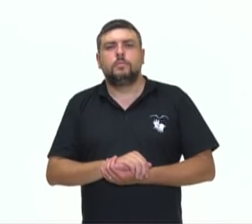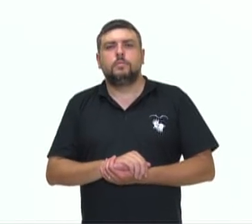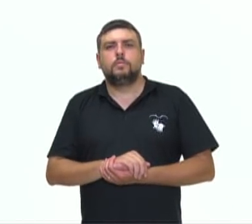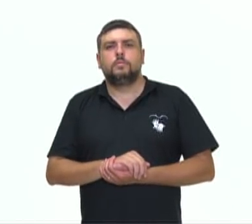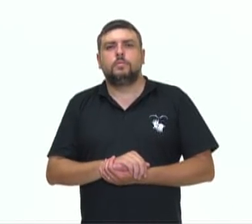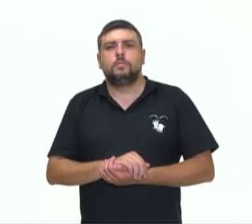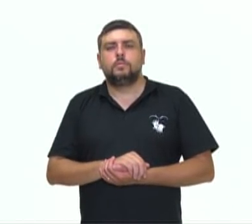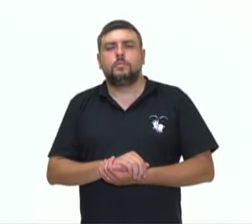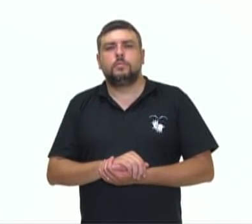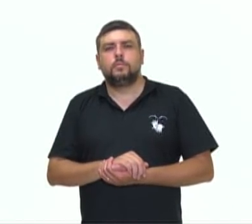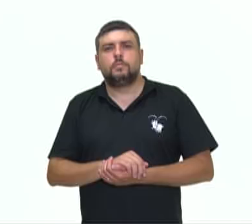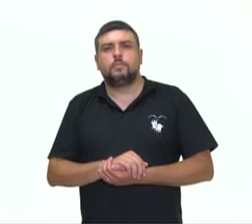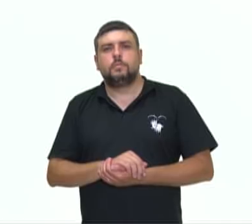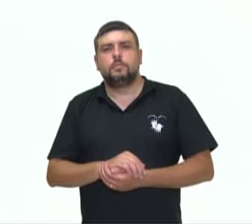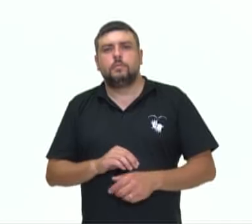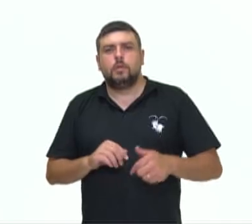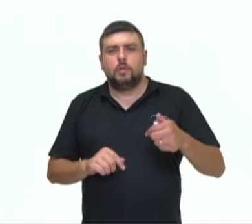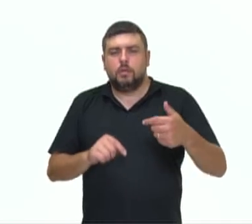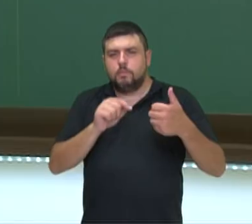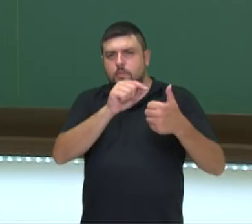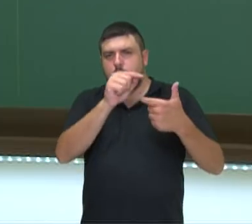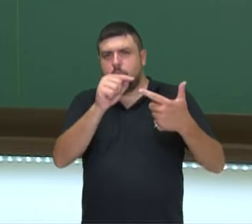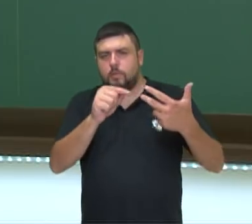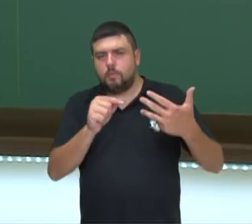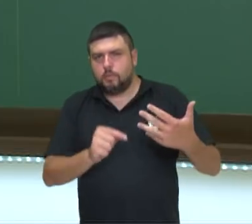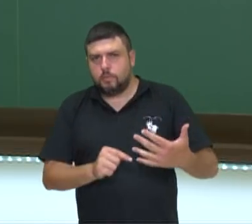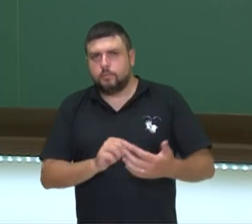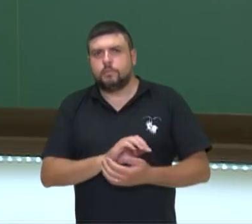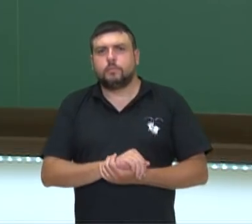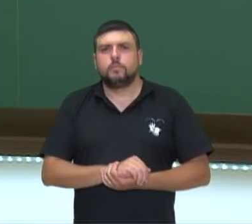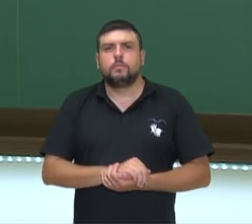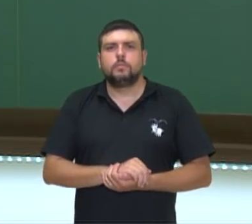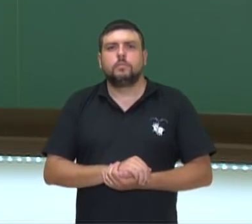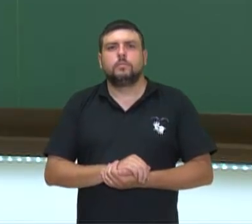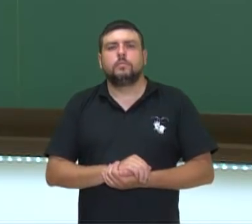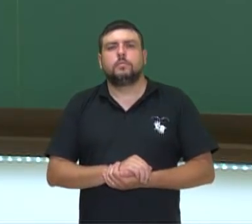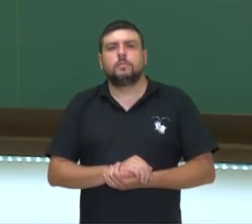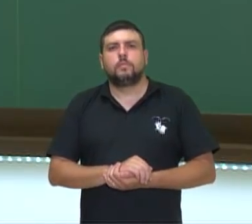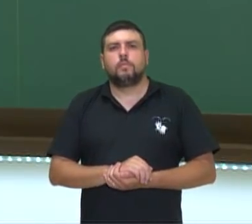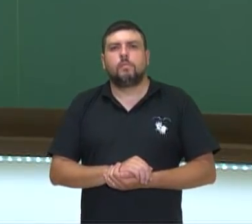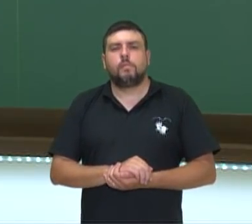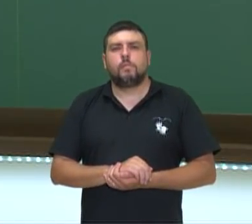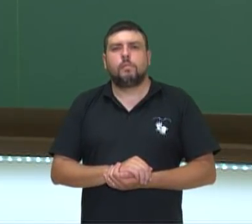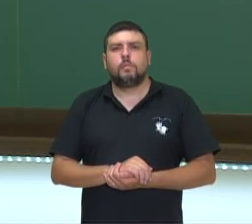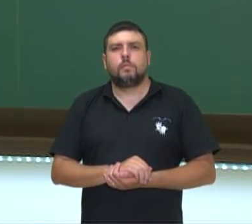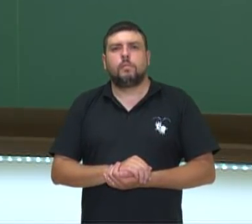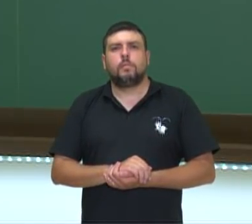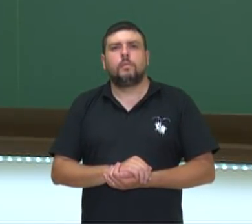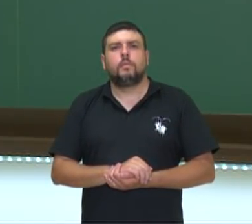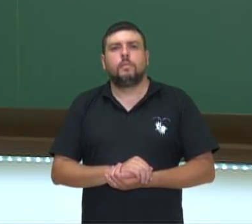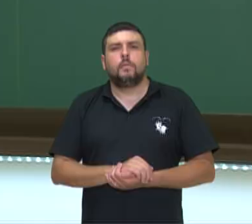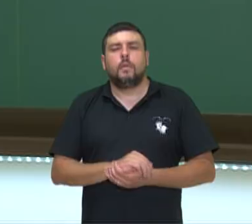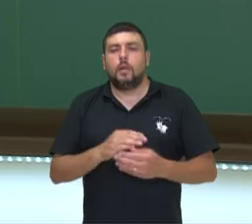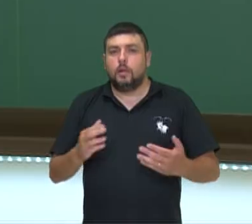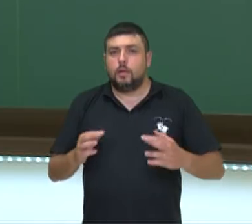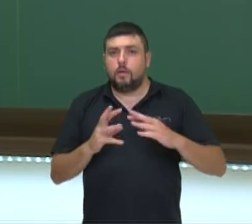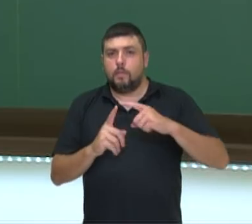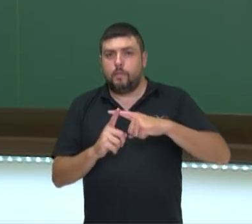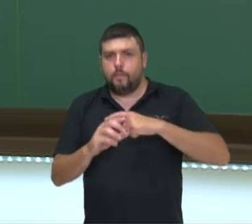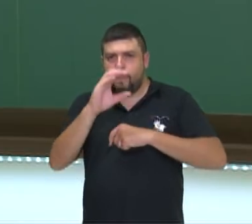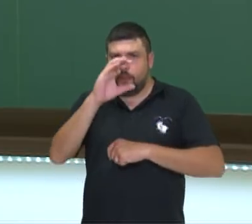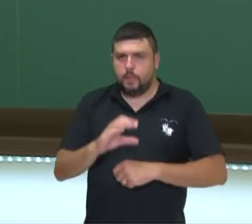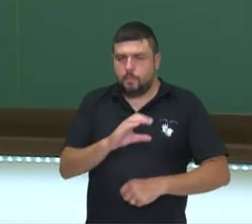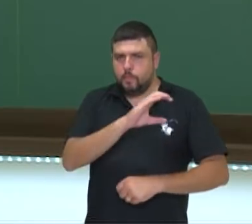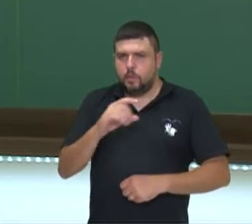sacramentos. Eucaristia e Extrema Unção são 2 desses 7. Ritos e rituais sagrados? Sim, eles são, mas não é o nome, então a Igreja Católica chama